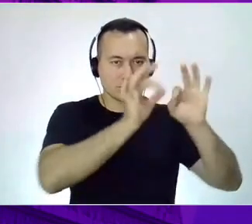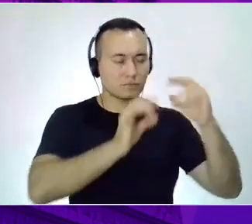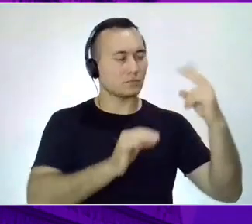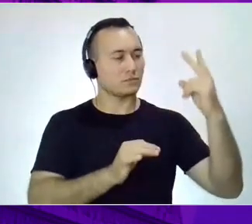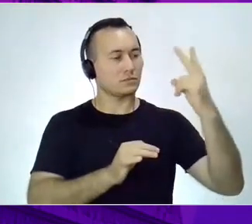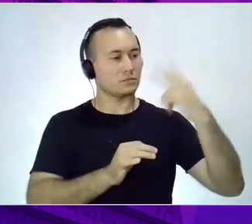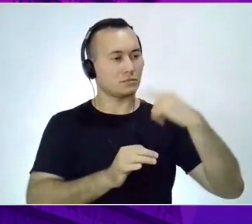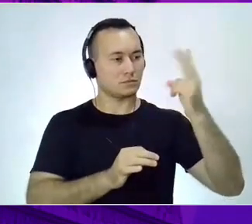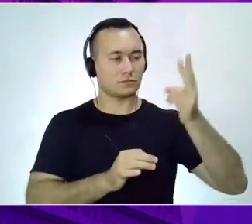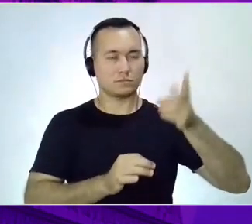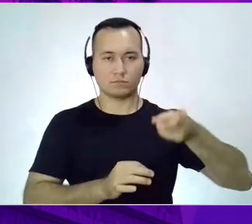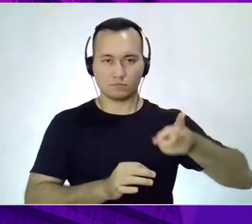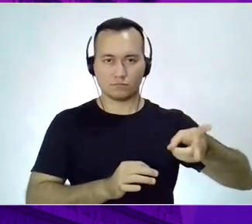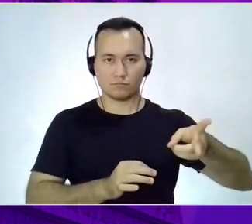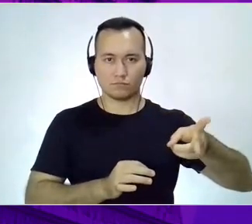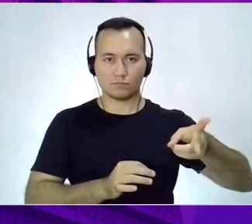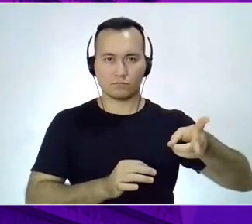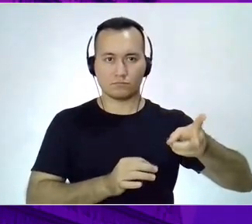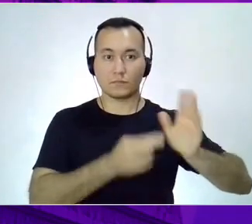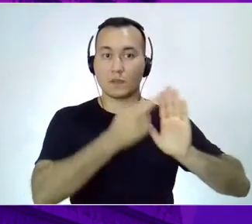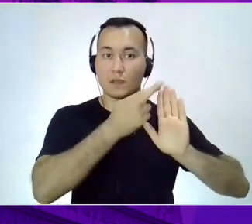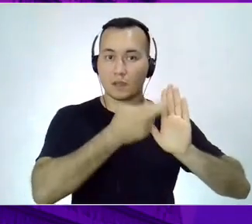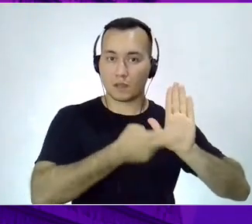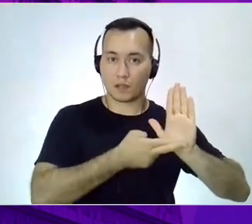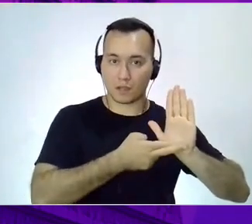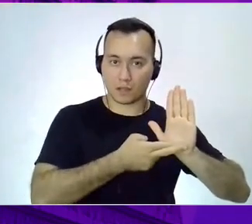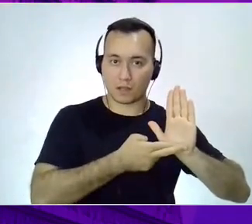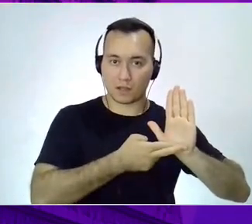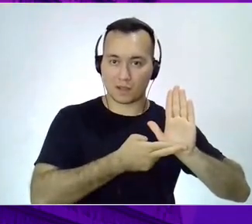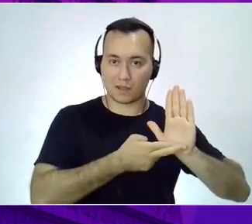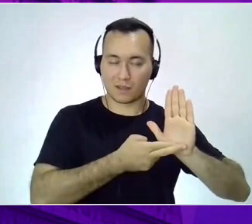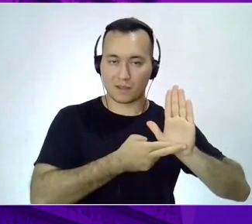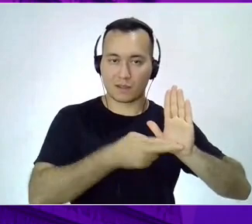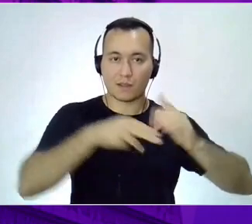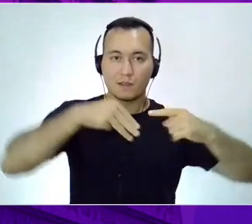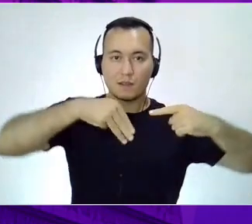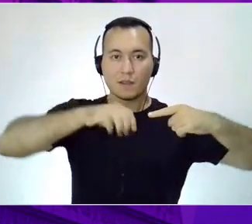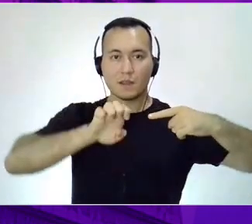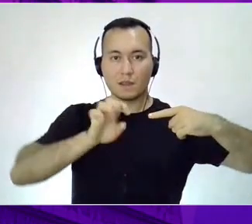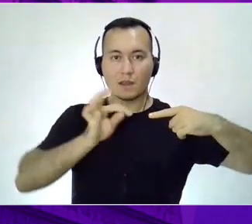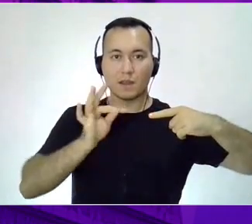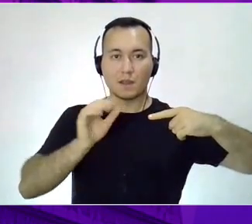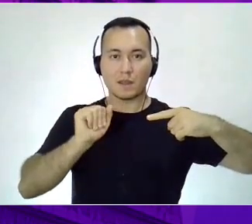Isso é uma regra metamórfica, que eu procuraria estender da seguinte maneira.